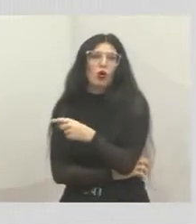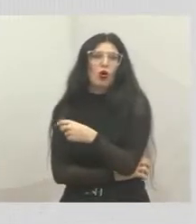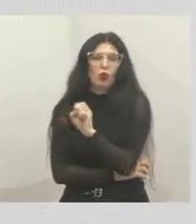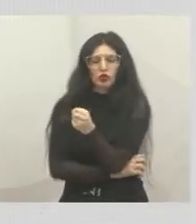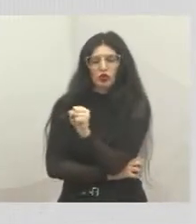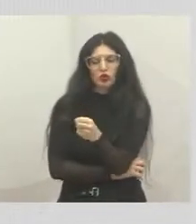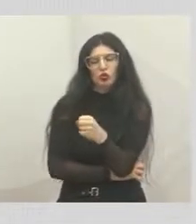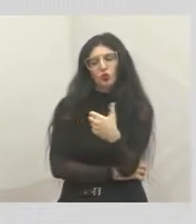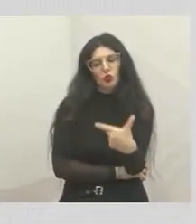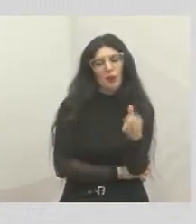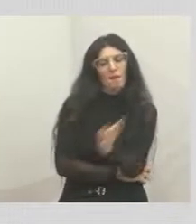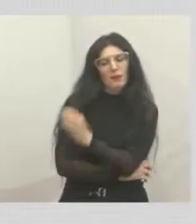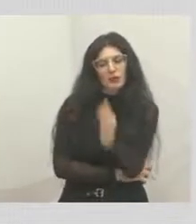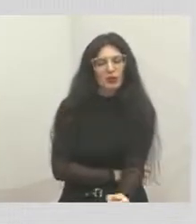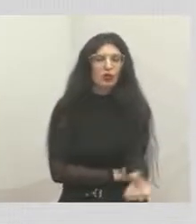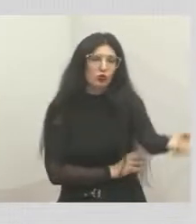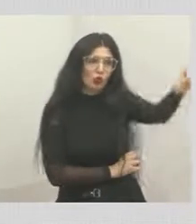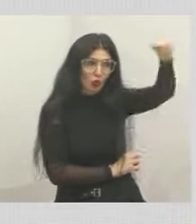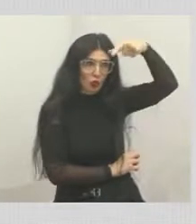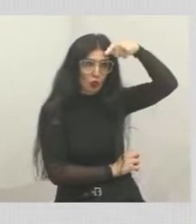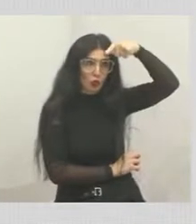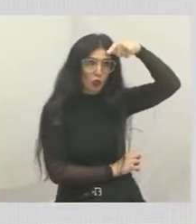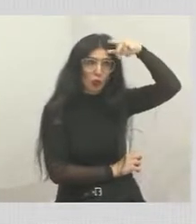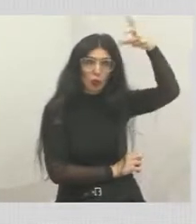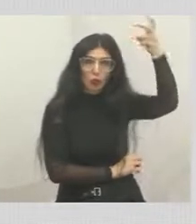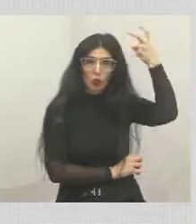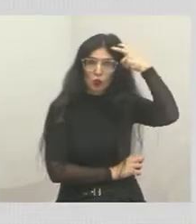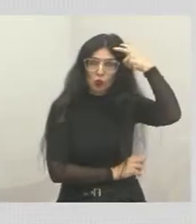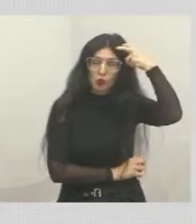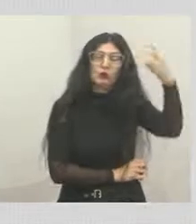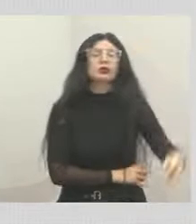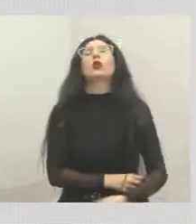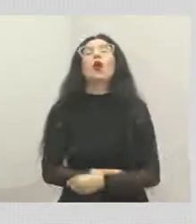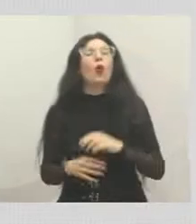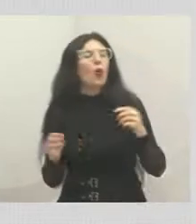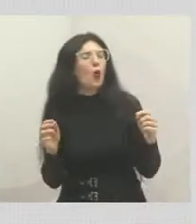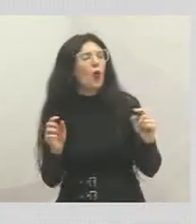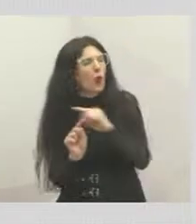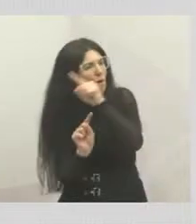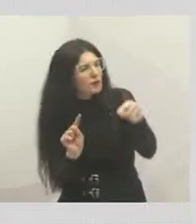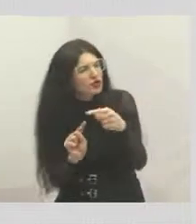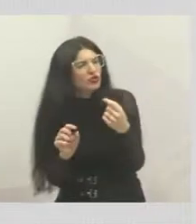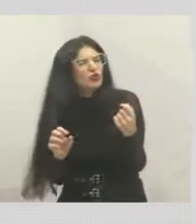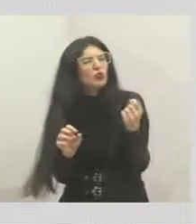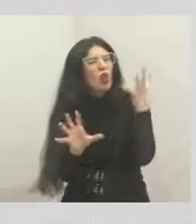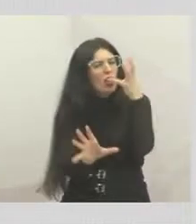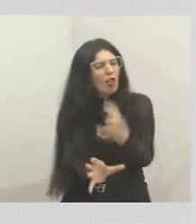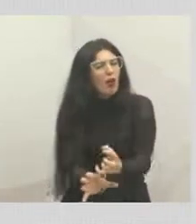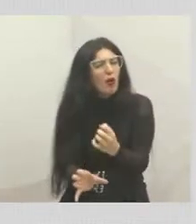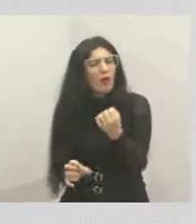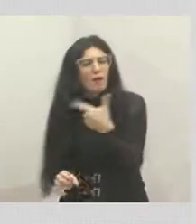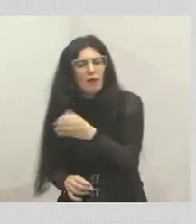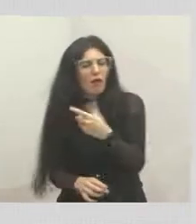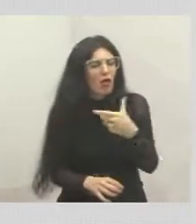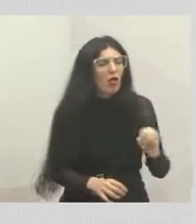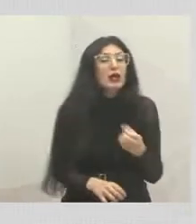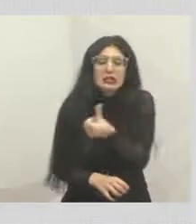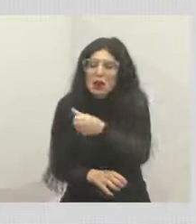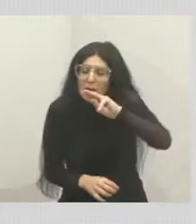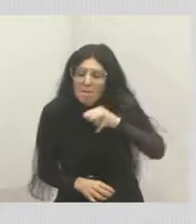42,82%. Cultura, temos uma meta orçada para 2020 de